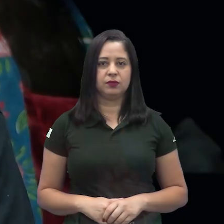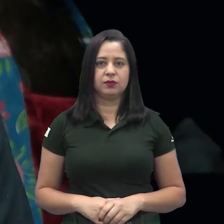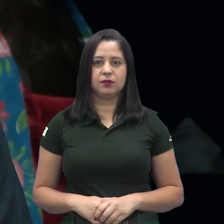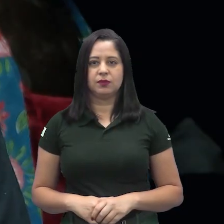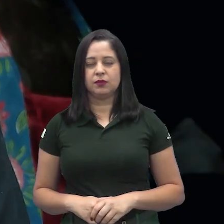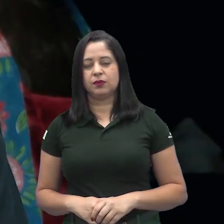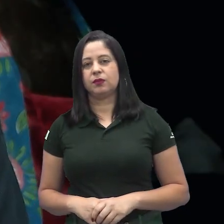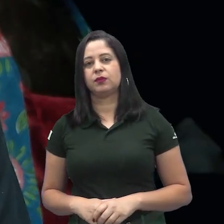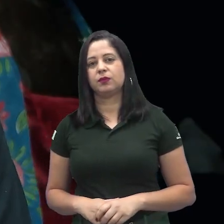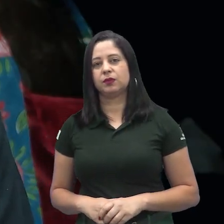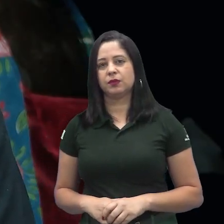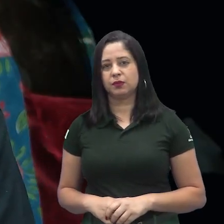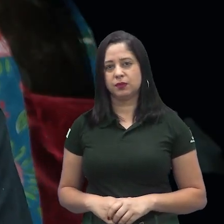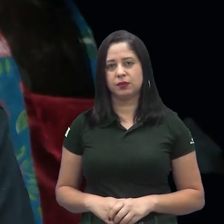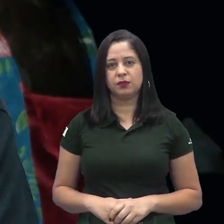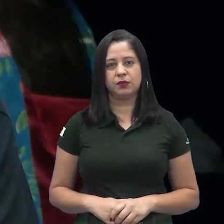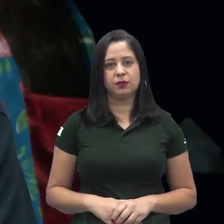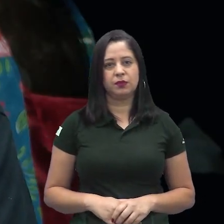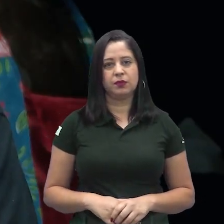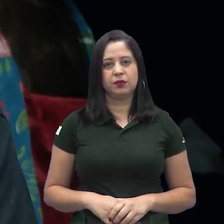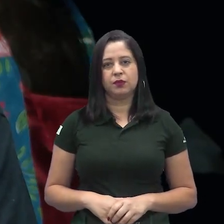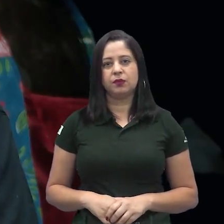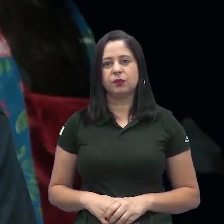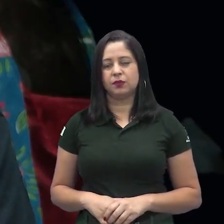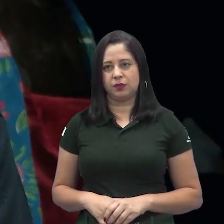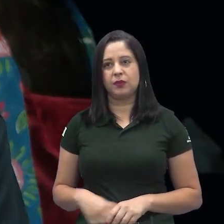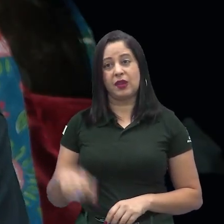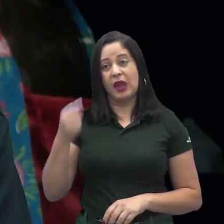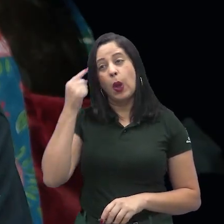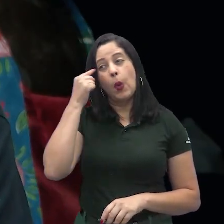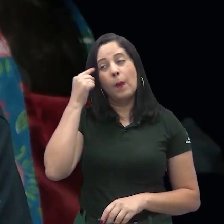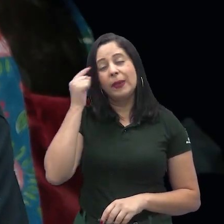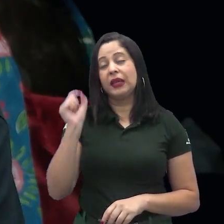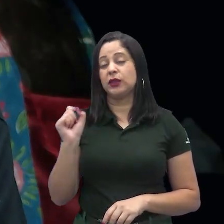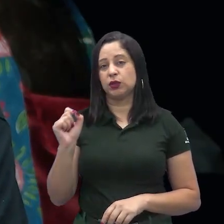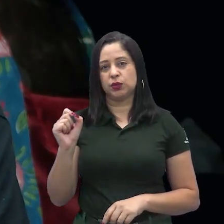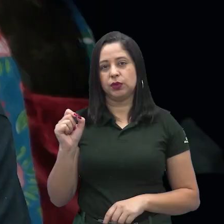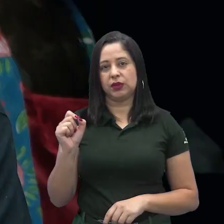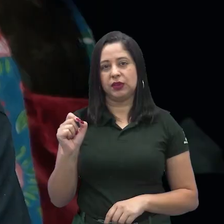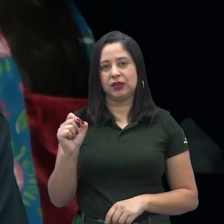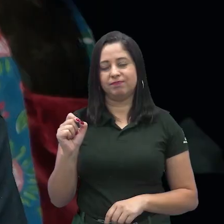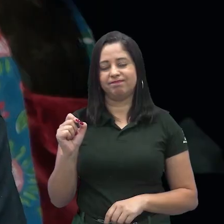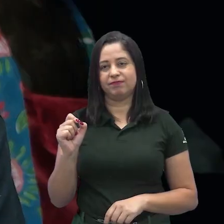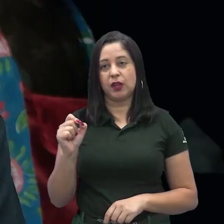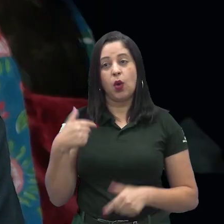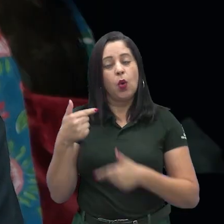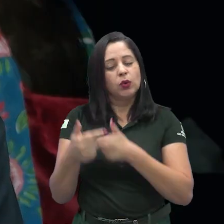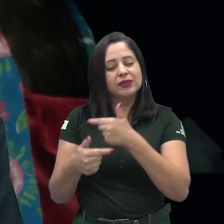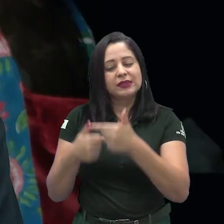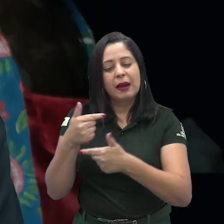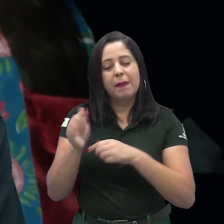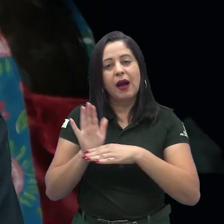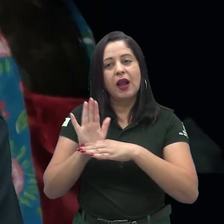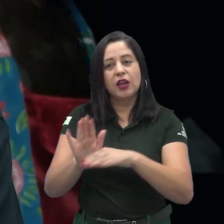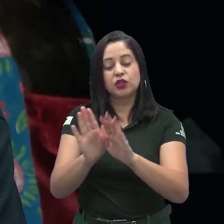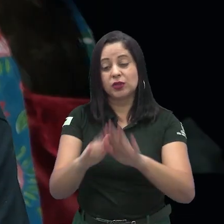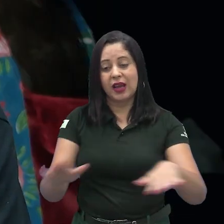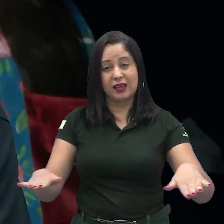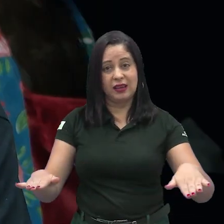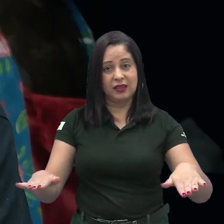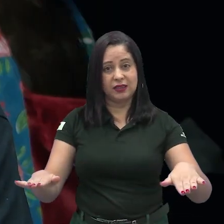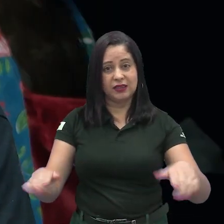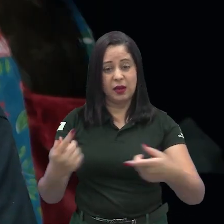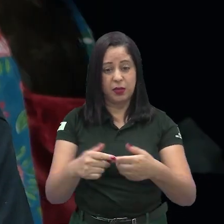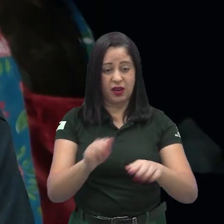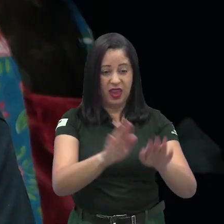Eu vejo pelo lado da própria assim, necessidade do trabalho com crianças, né? Porque a gente vê que essas crianças